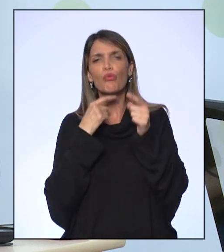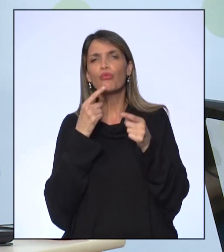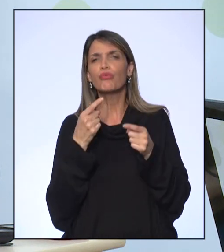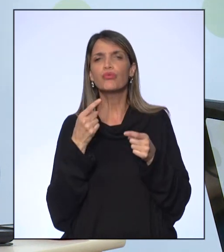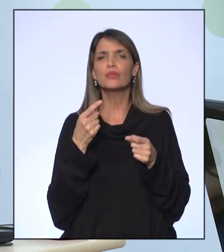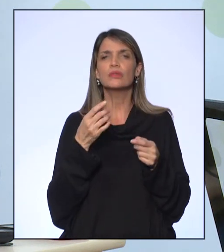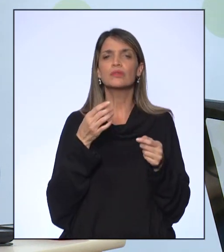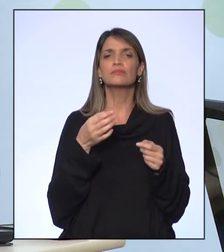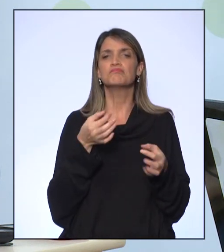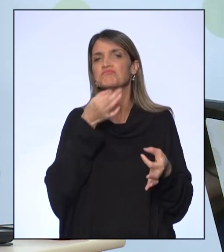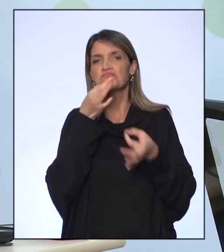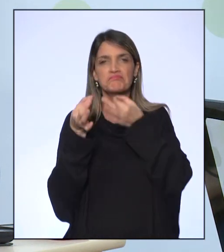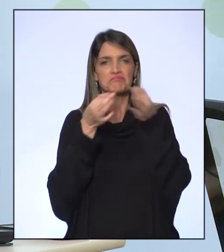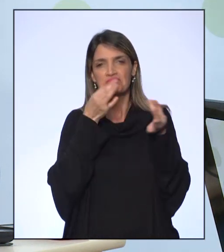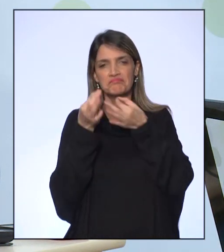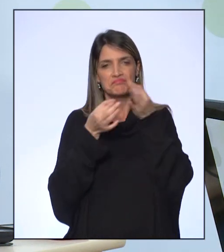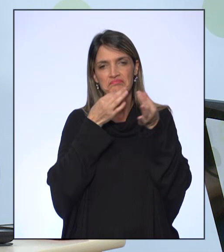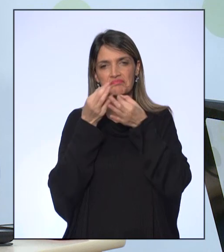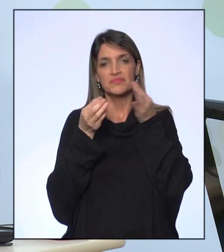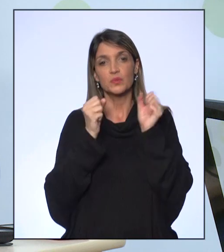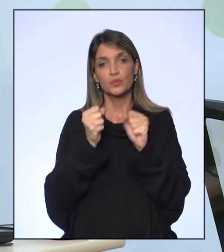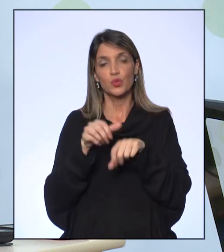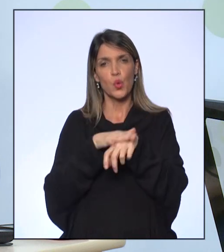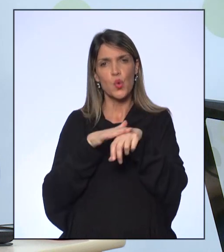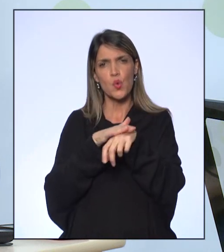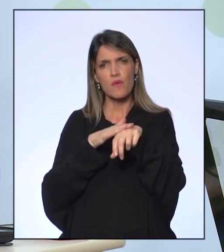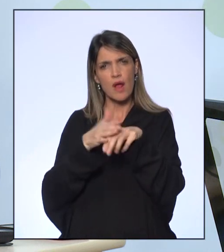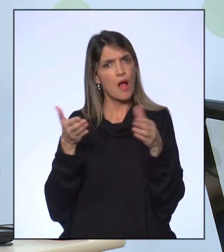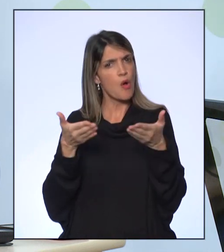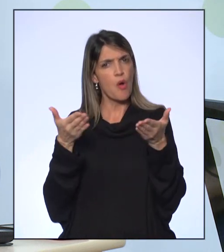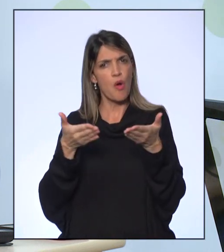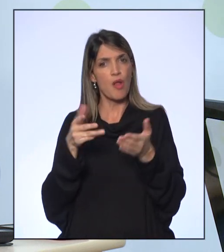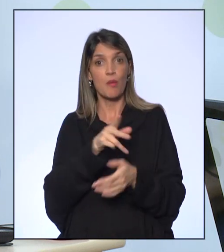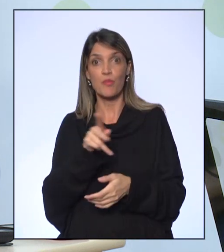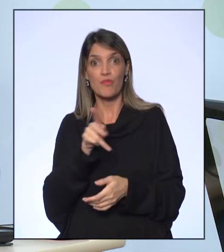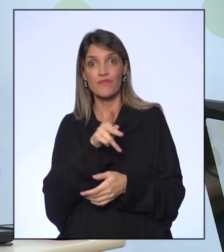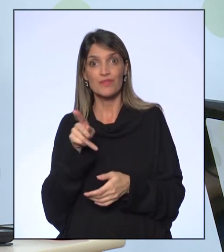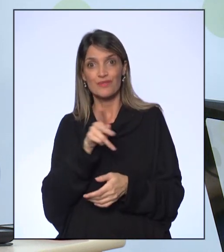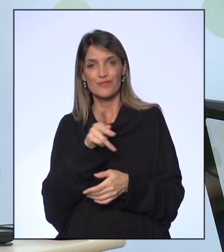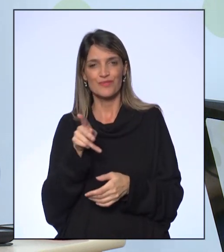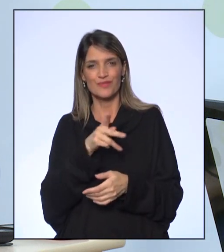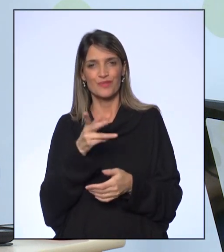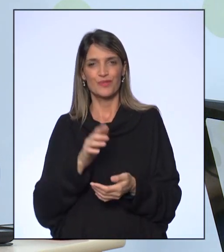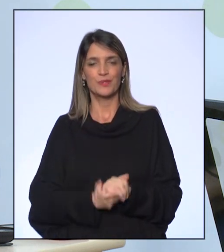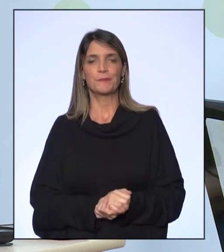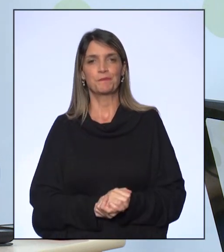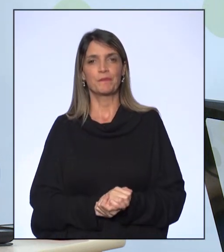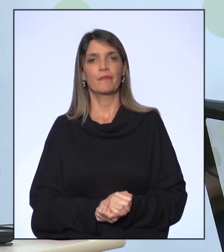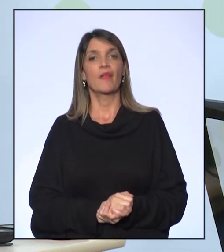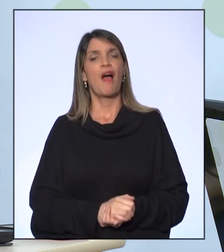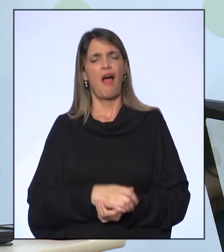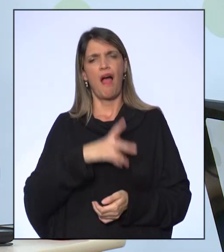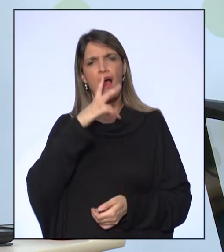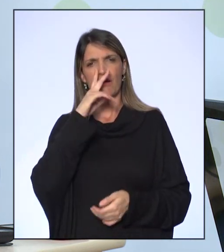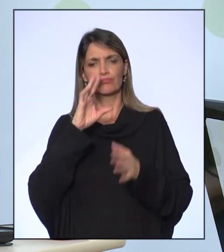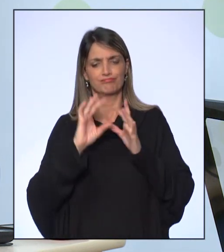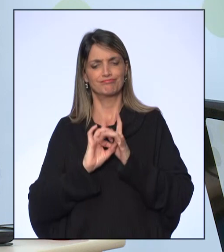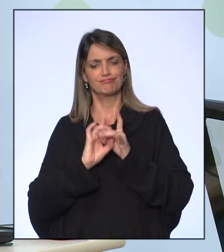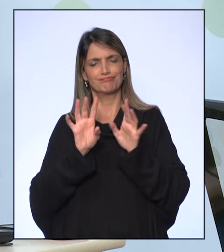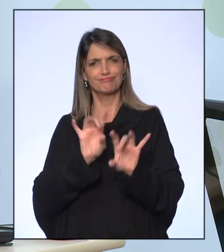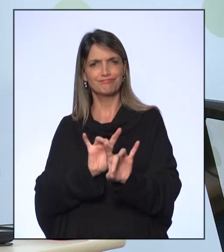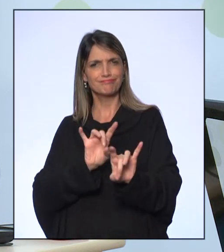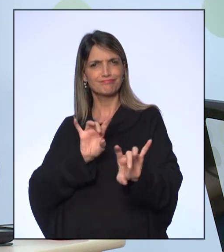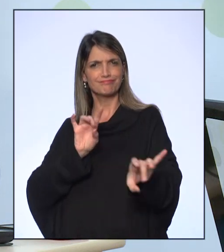a gente está sempre aberto também. Converse com seu professor que em meio à quarentena deve estar de alguma forma disponível de forma remota